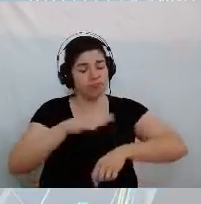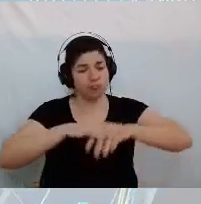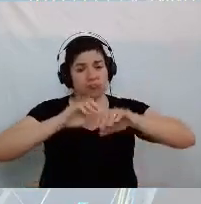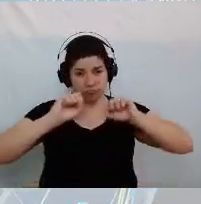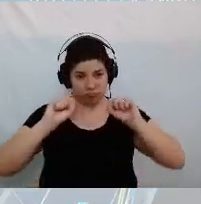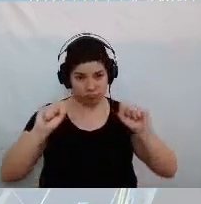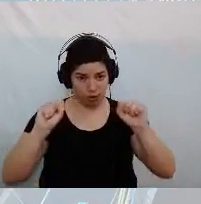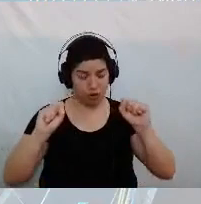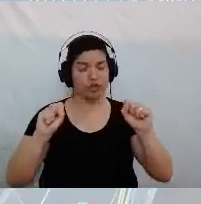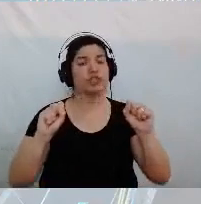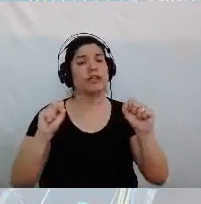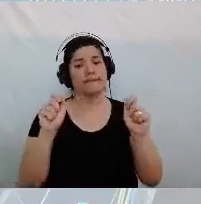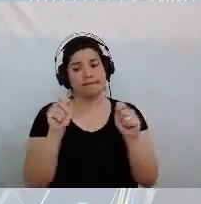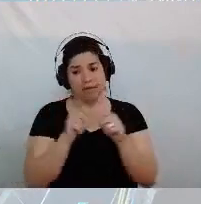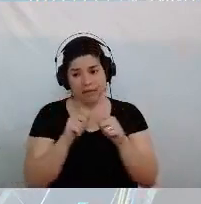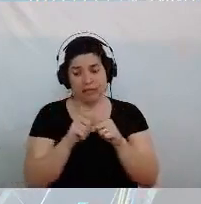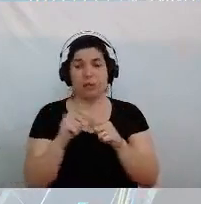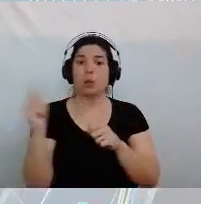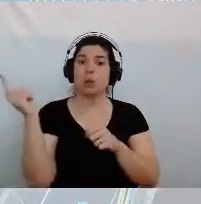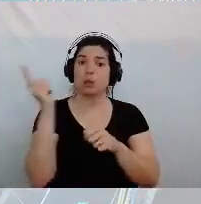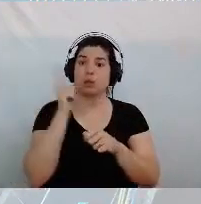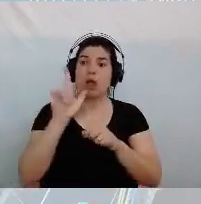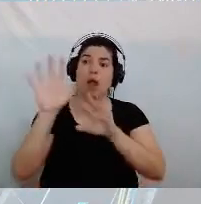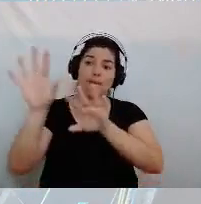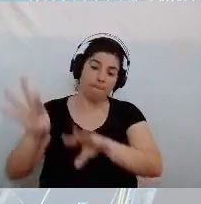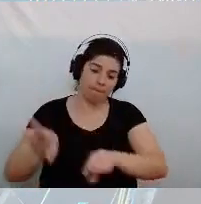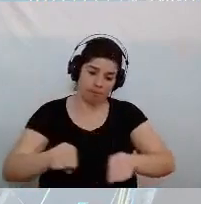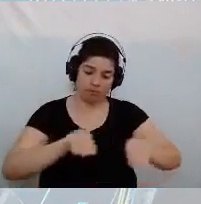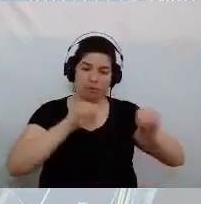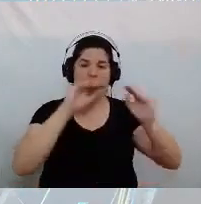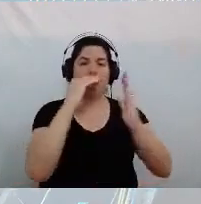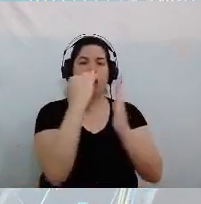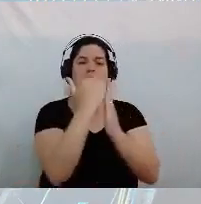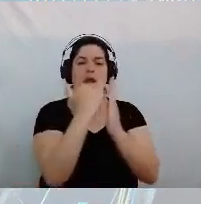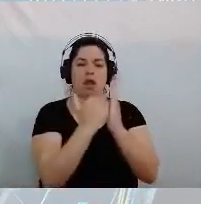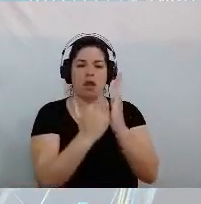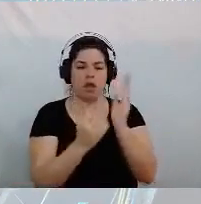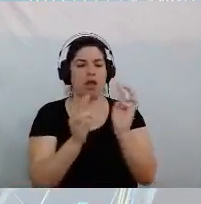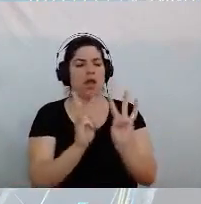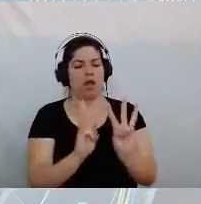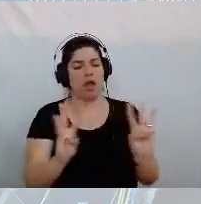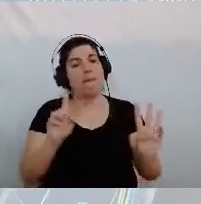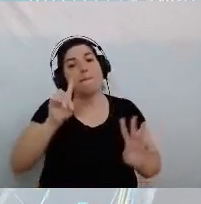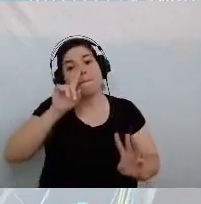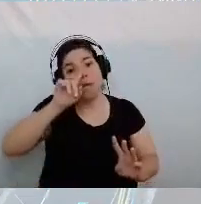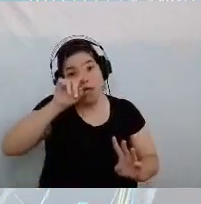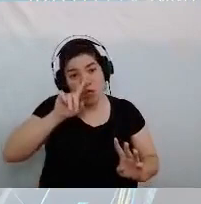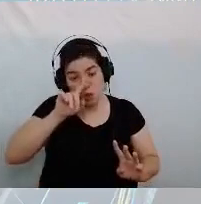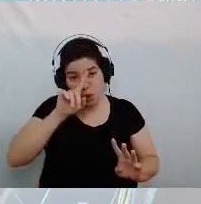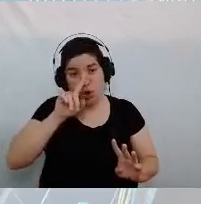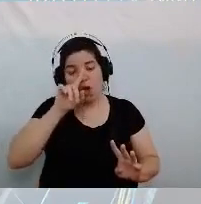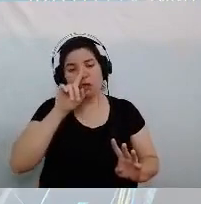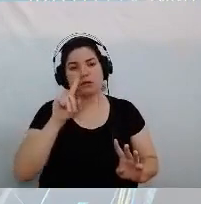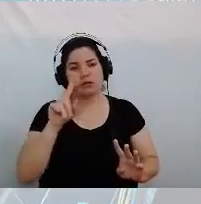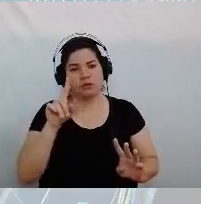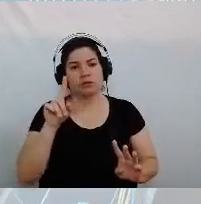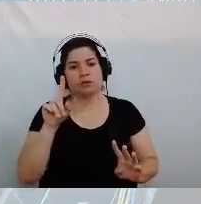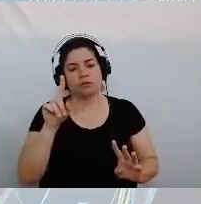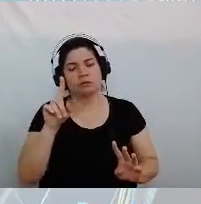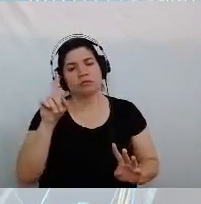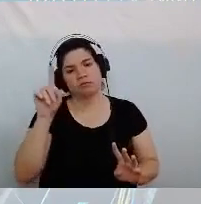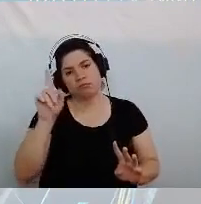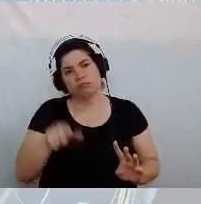fazer com que você transporte a lista dos endereços perigosos para eh se uma